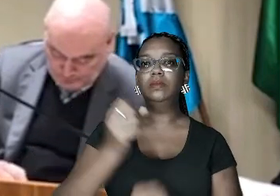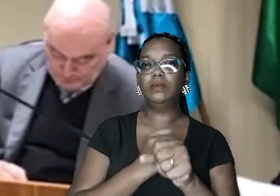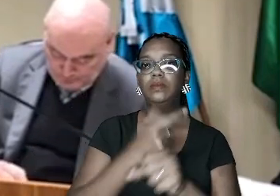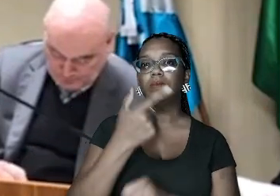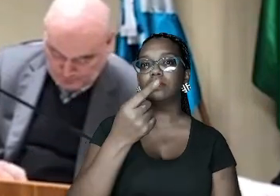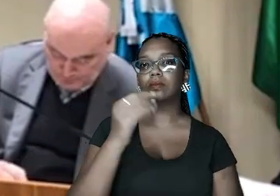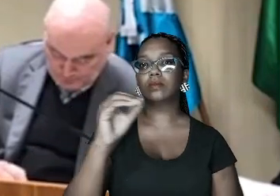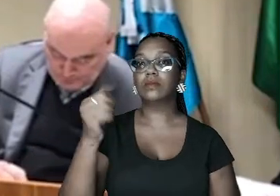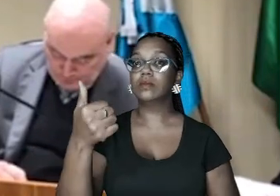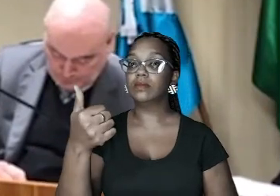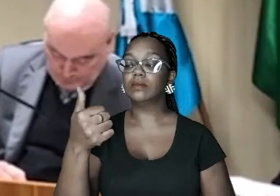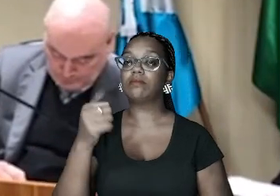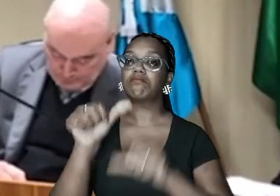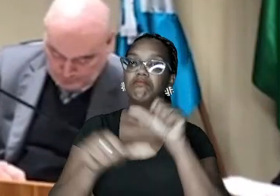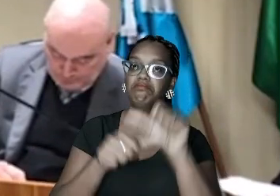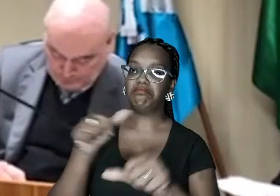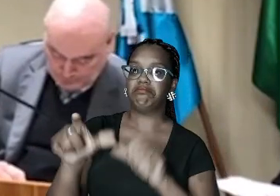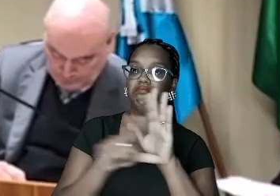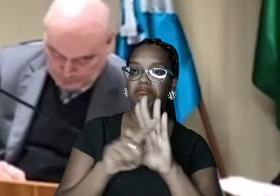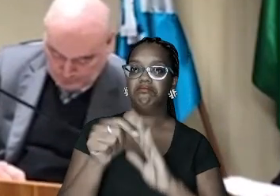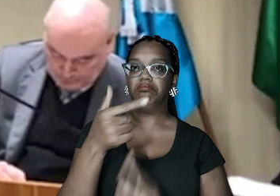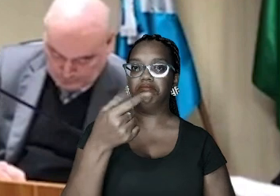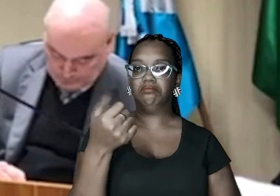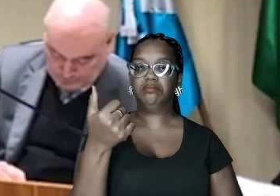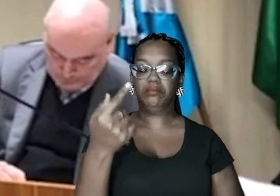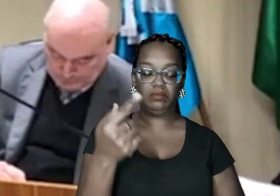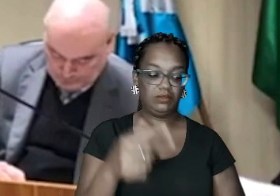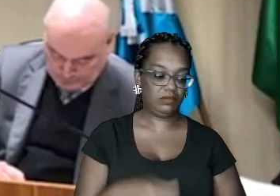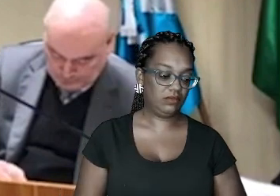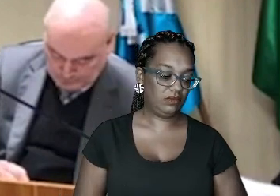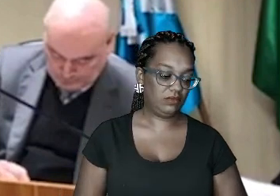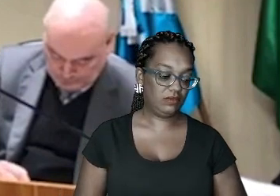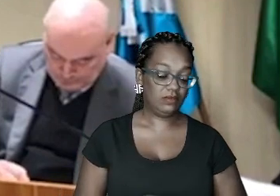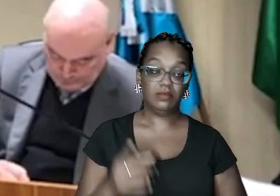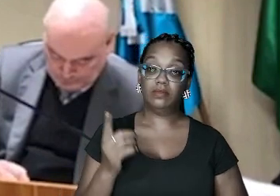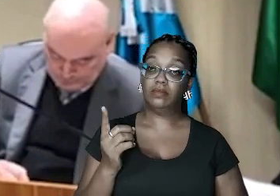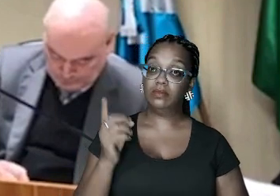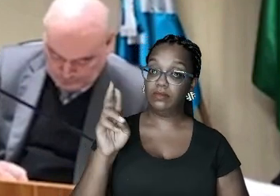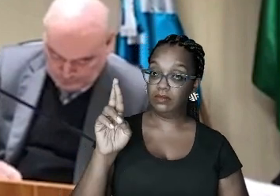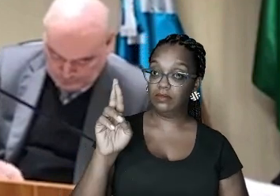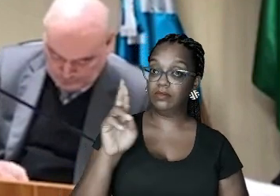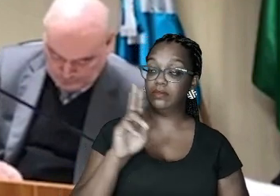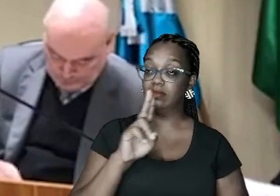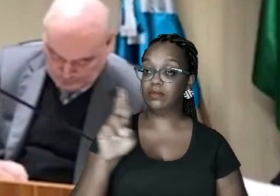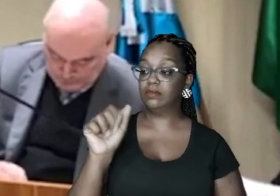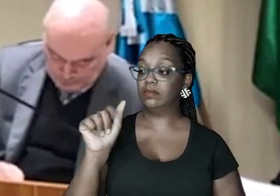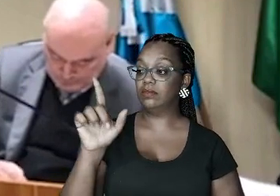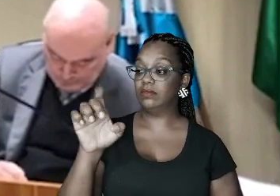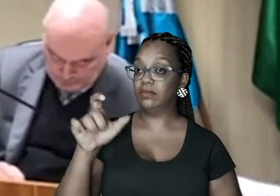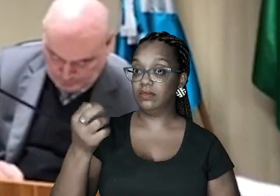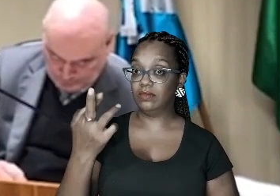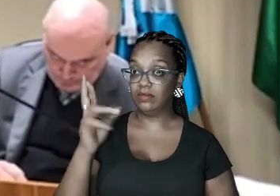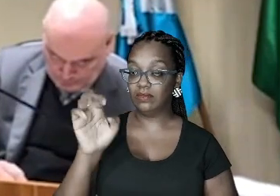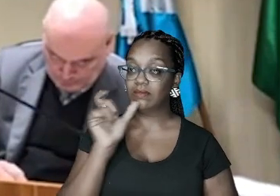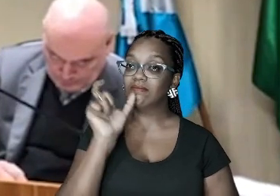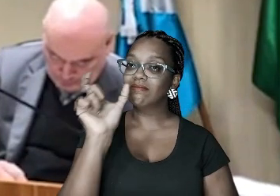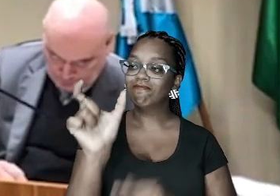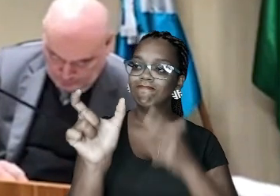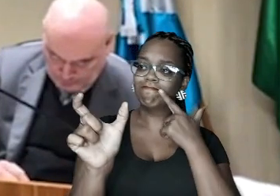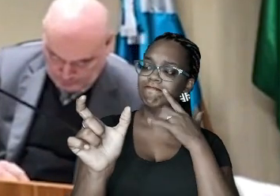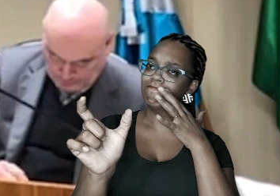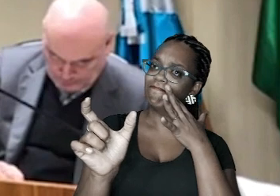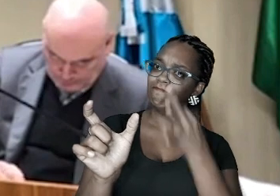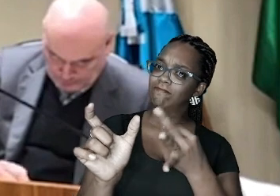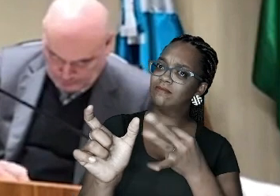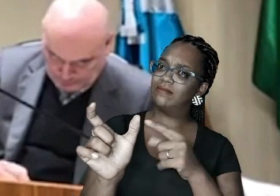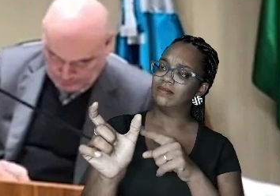lei de 2017 e o Dr Alexandre falou a palavra que me chamou atenção que eu até anotei